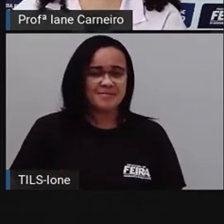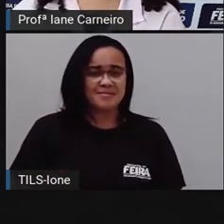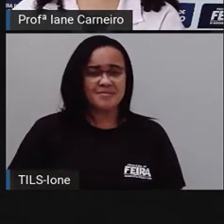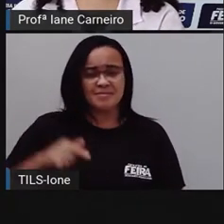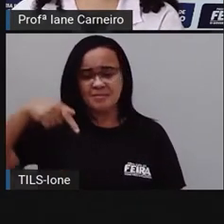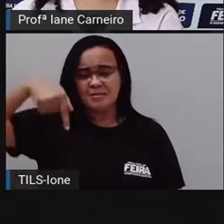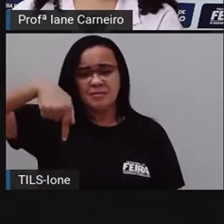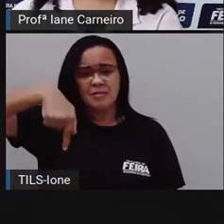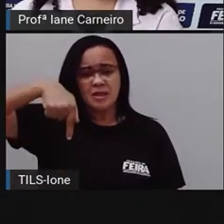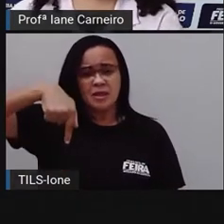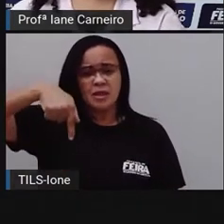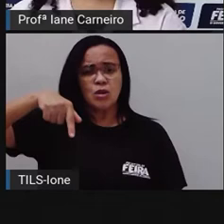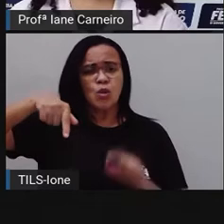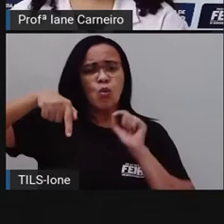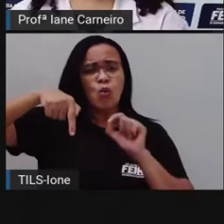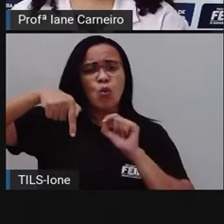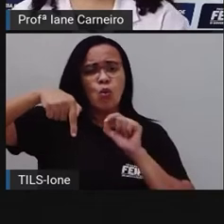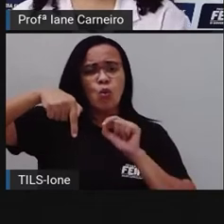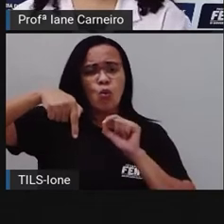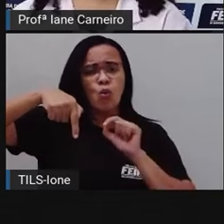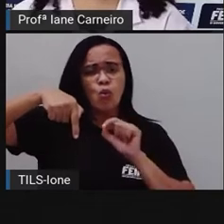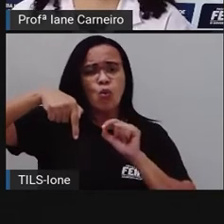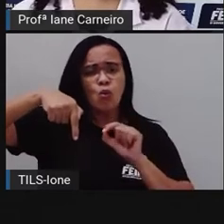O que começa com Q?